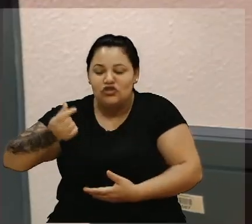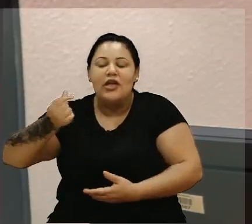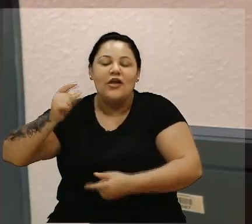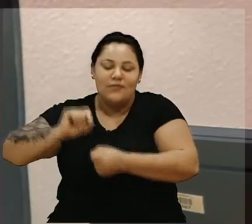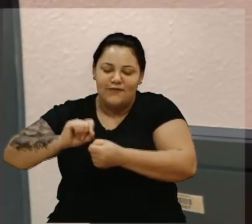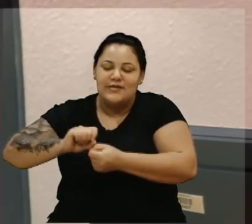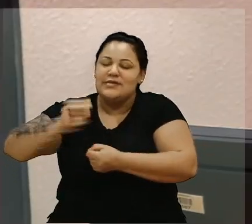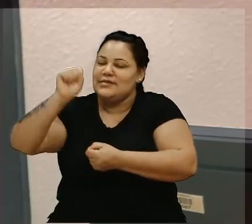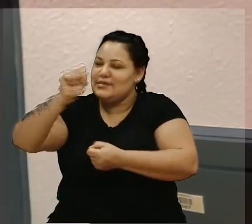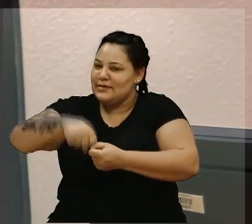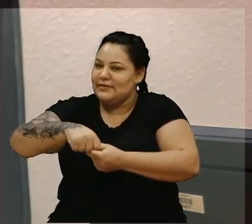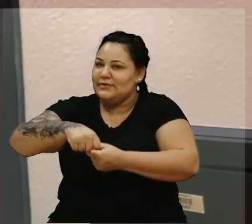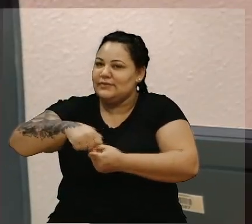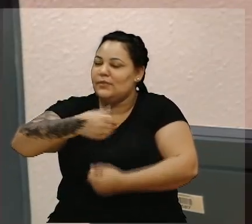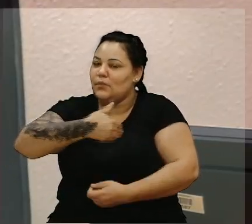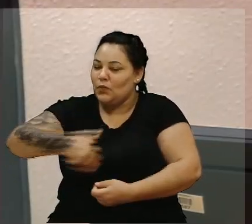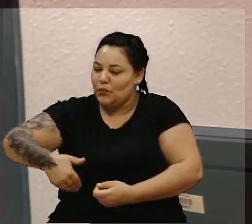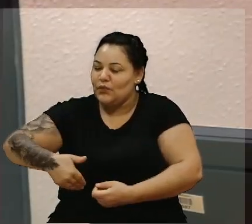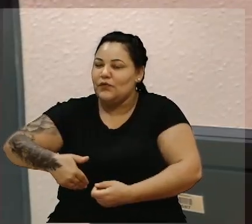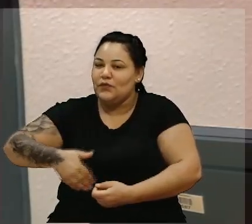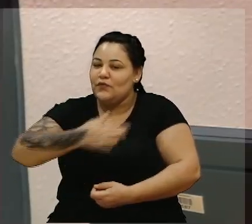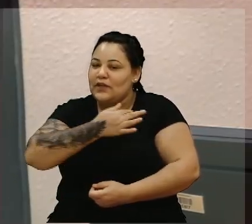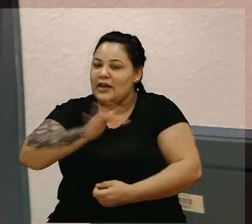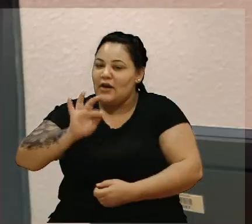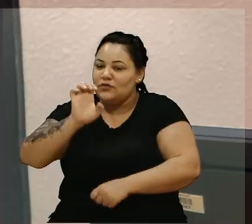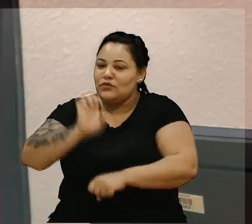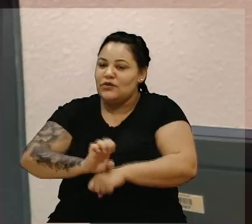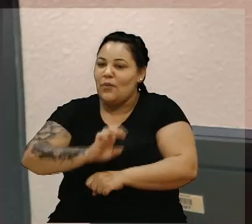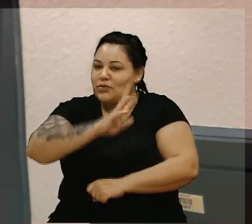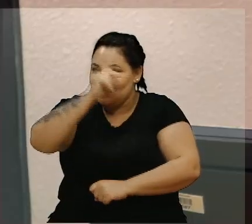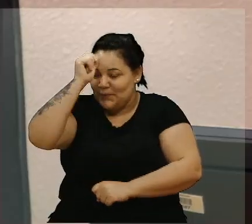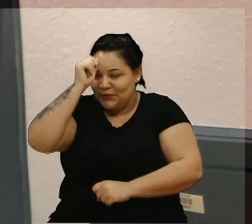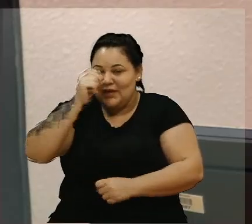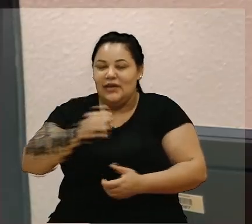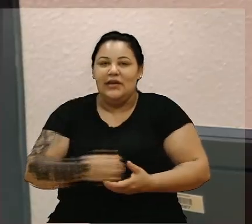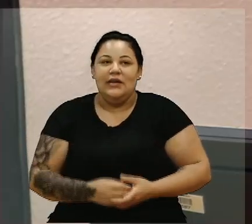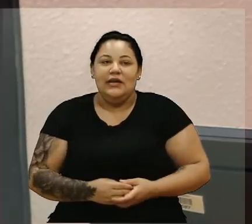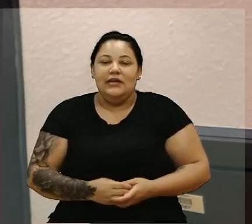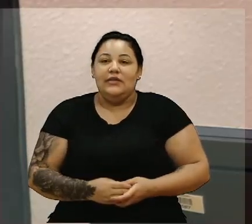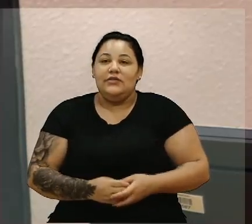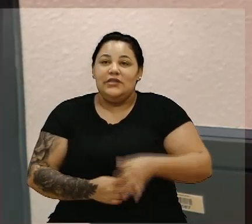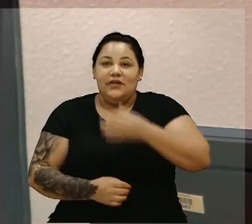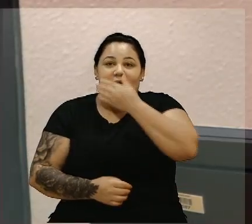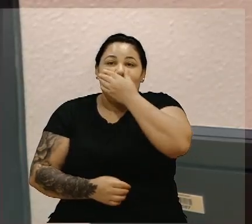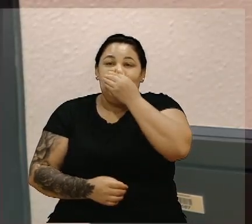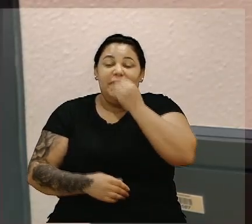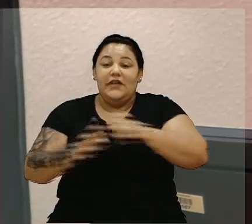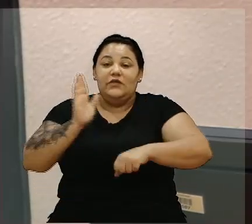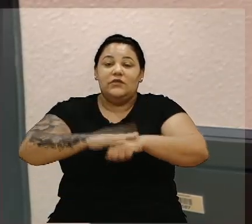dinheiro público, federal, estadual e municipal. São mais de 12 milhões